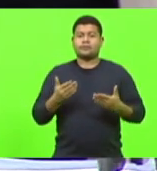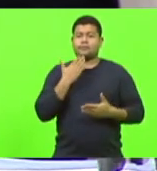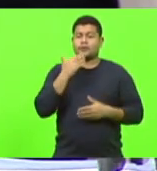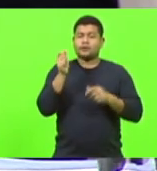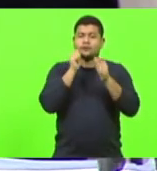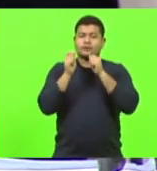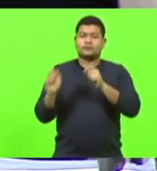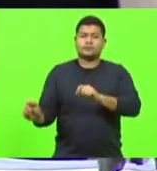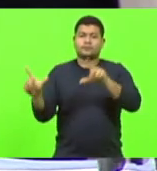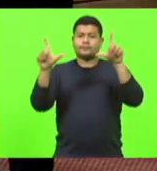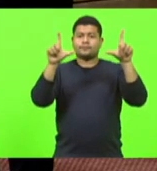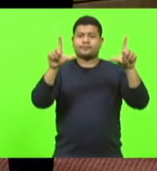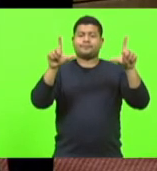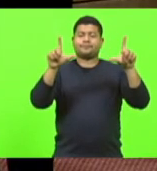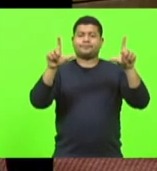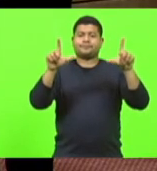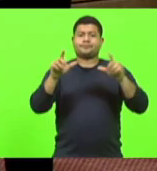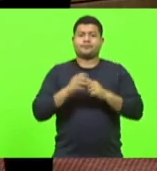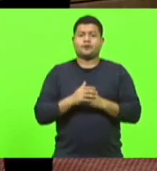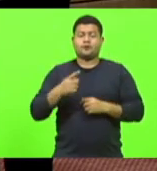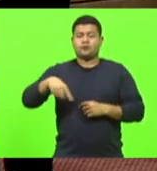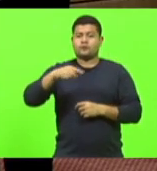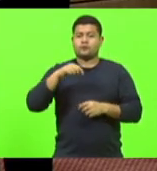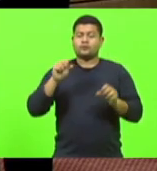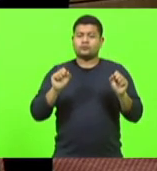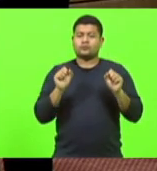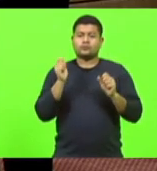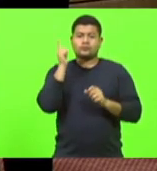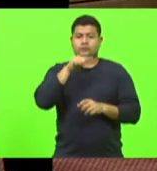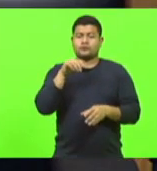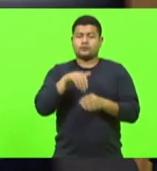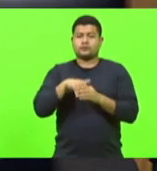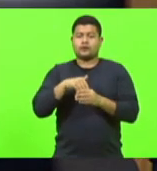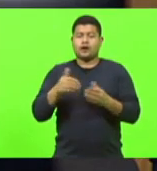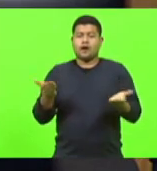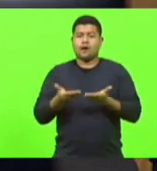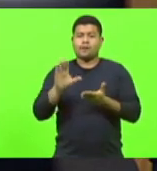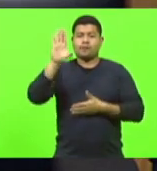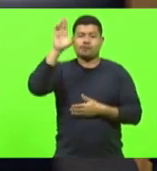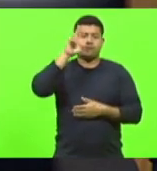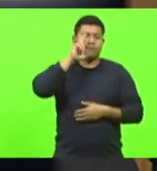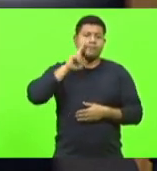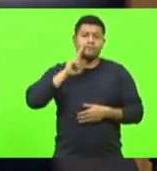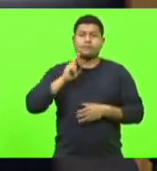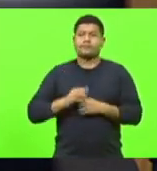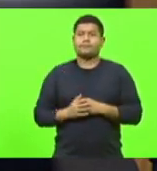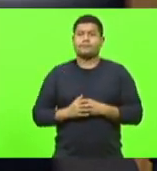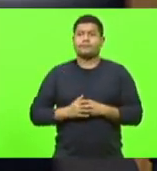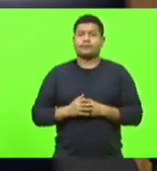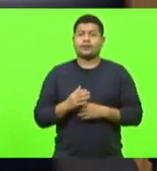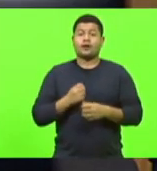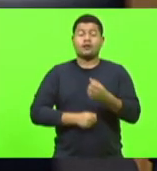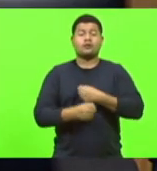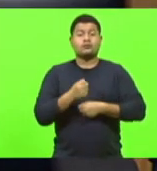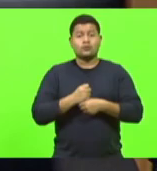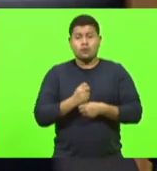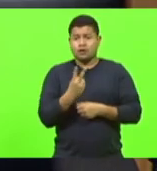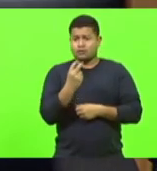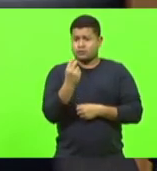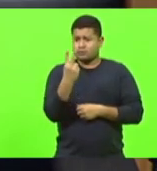Abra o painel para que possamos votar em segundo turno a palavra Deputado de Manaus show presidentes em 2008